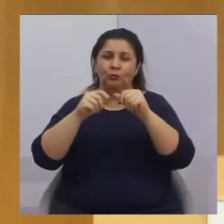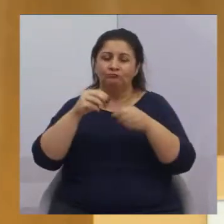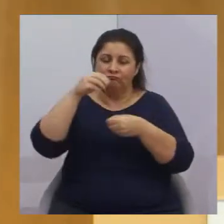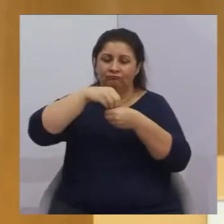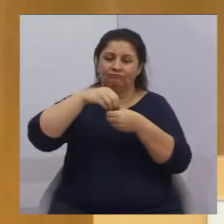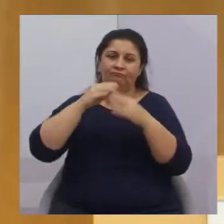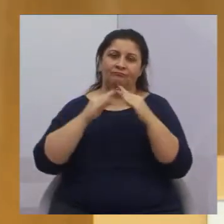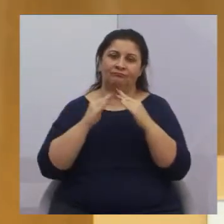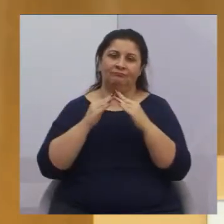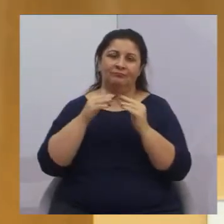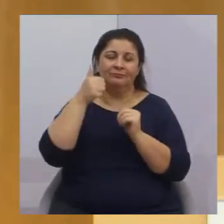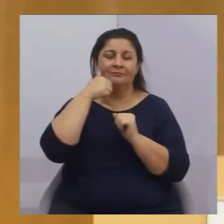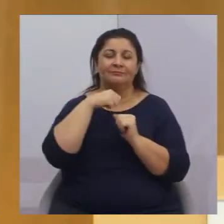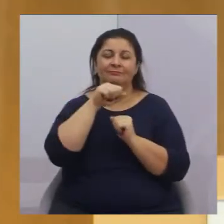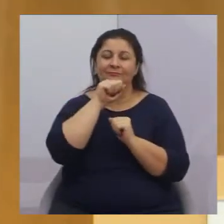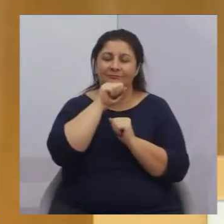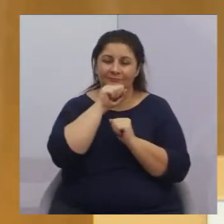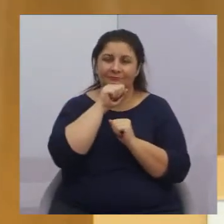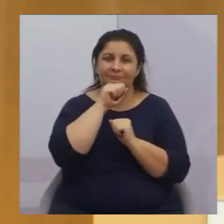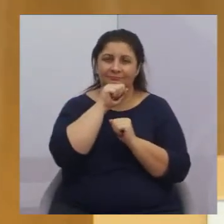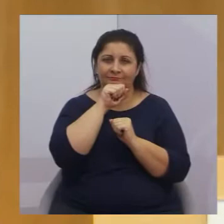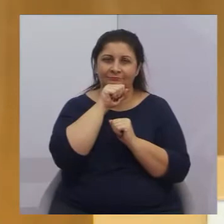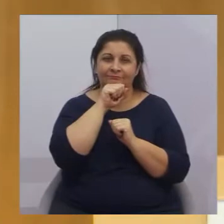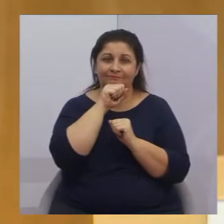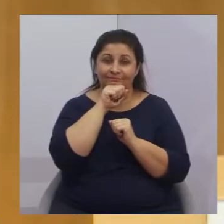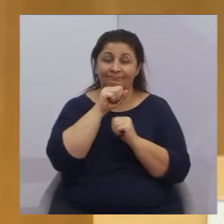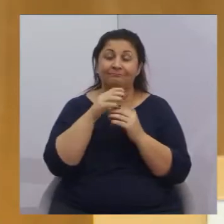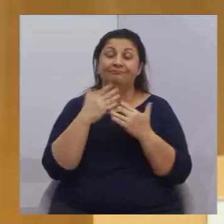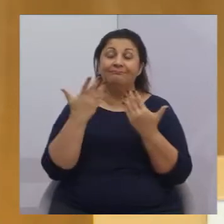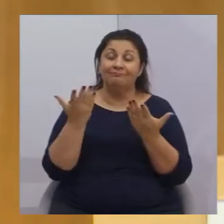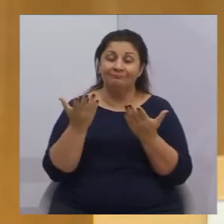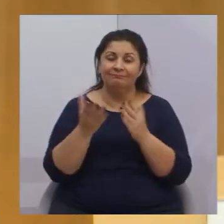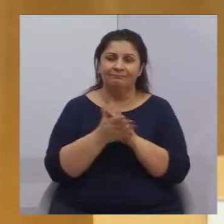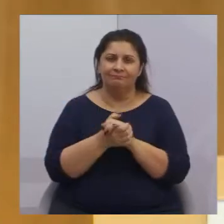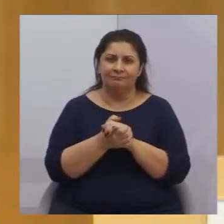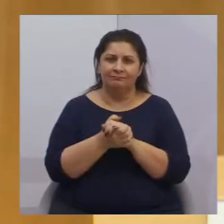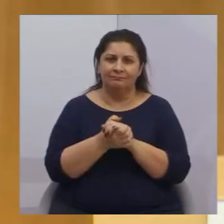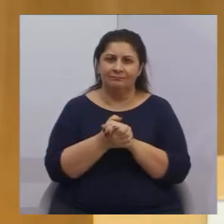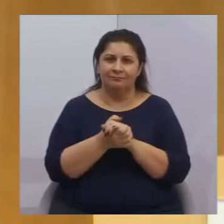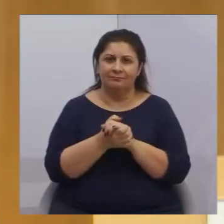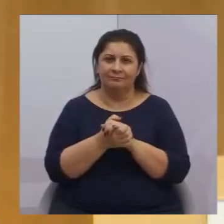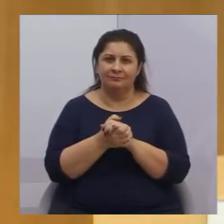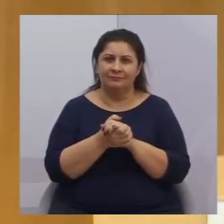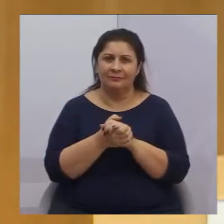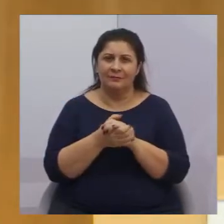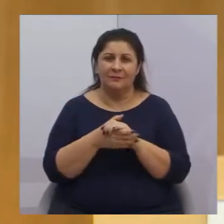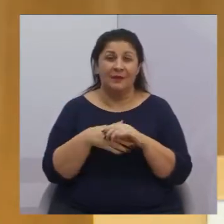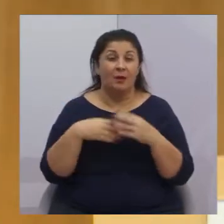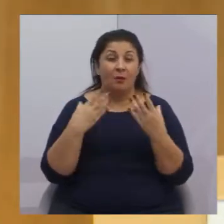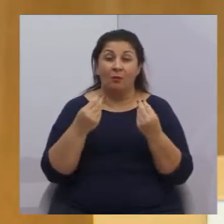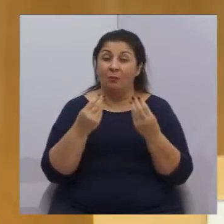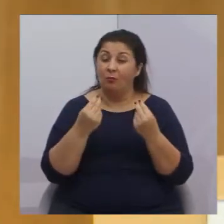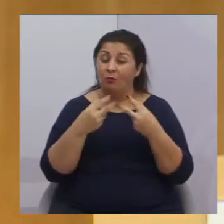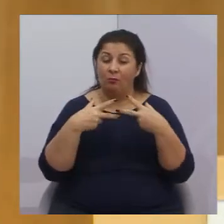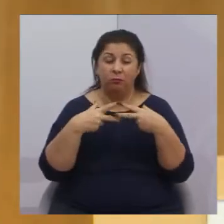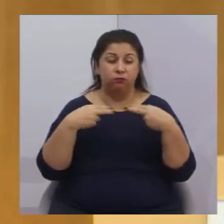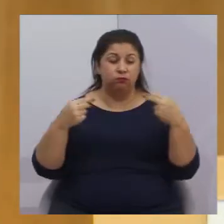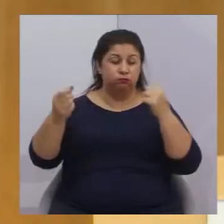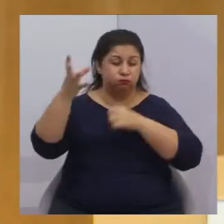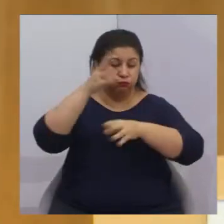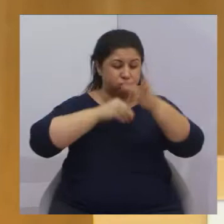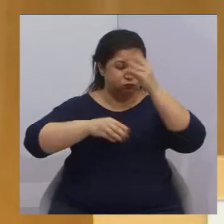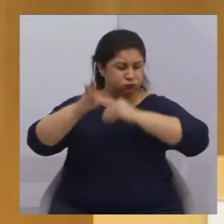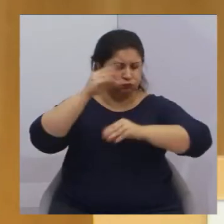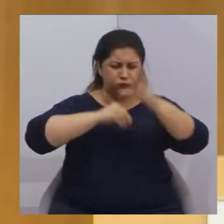mães, em principal, né, acabaram que tomaram aí uma proporção muito maior